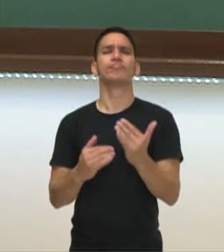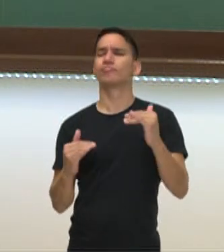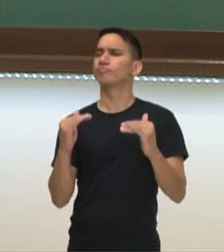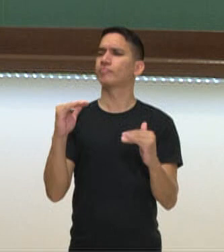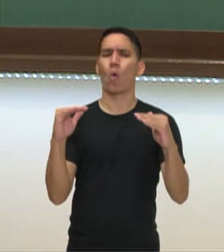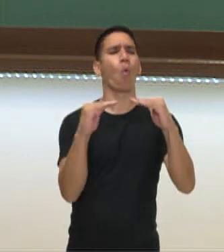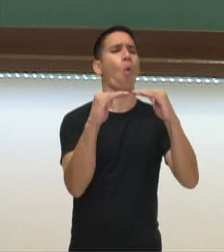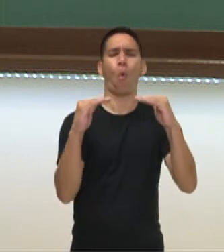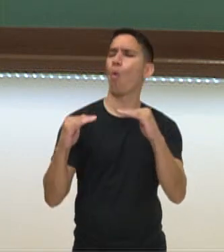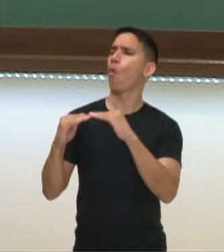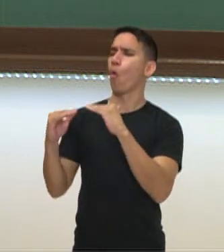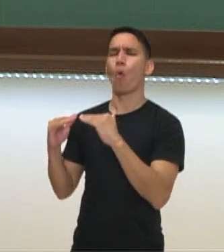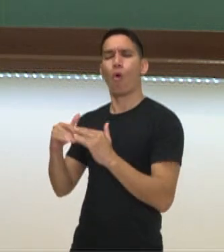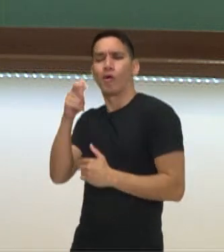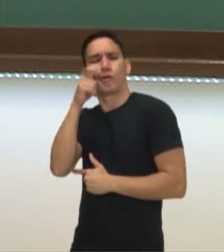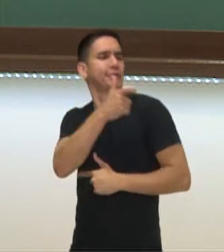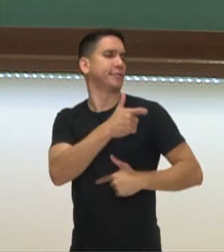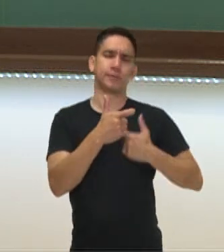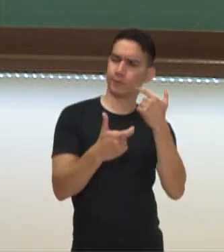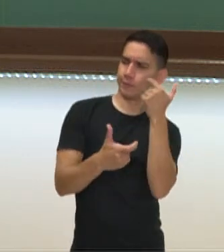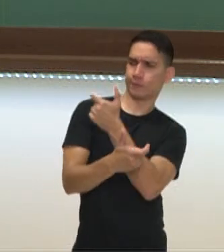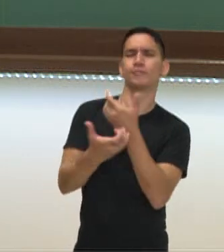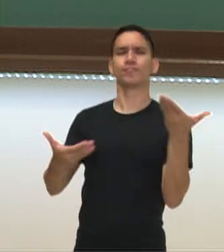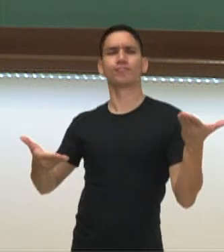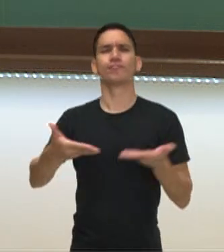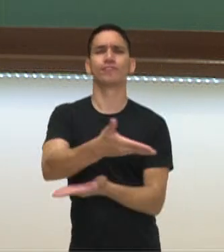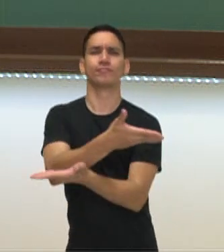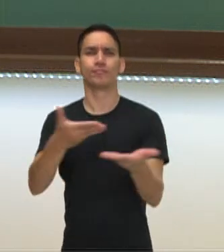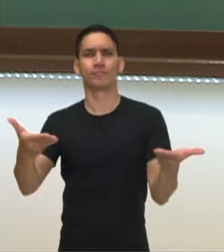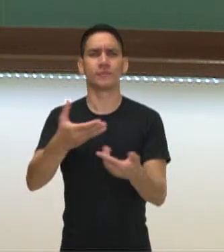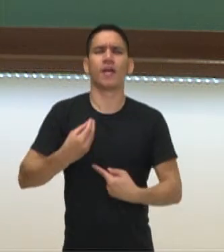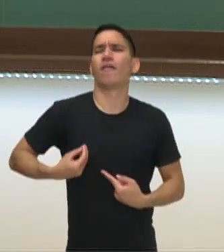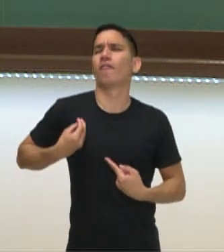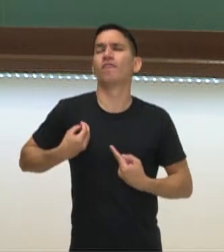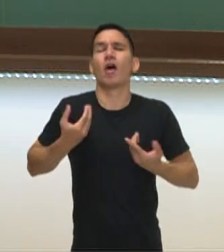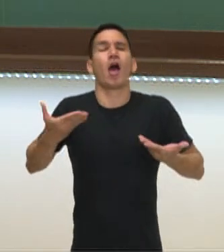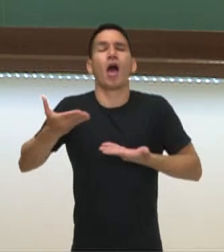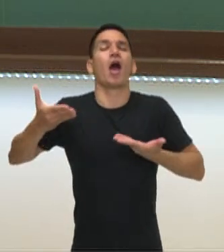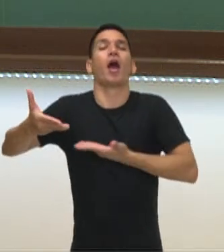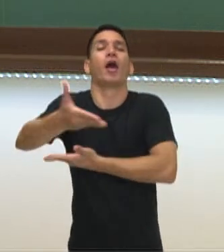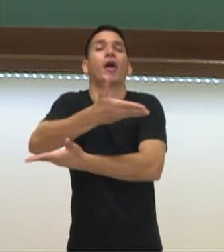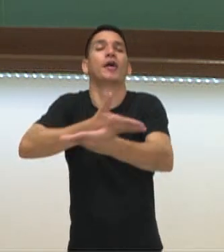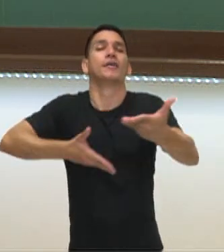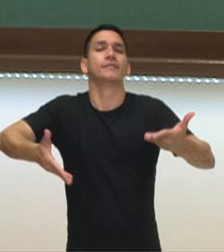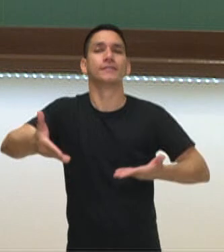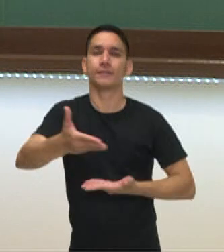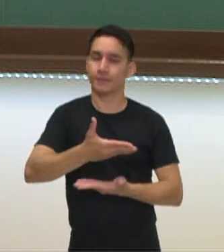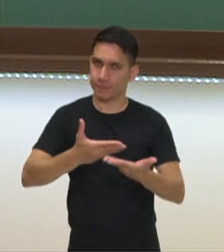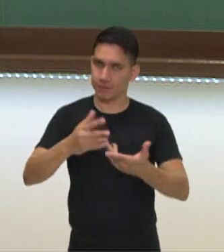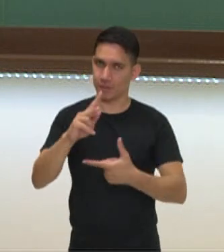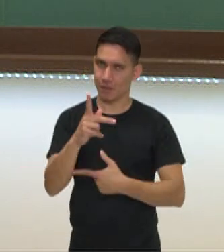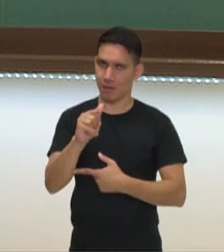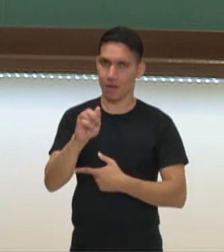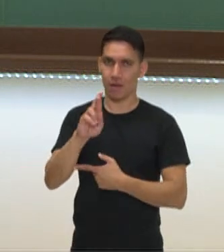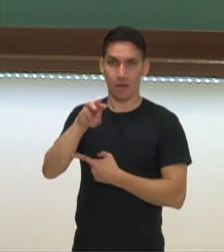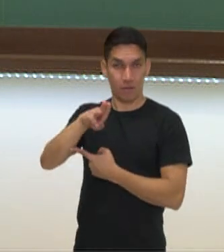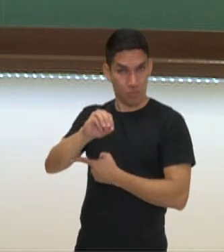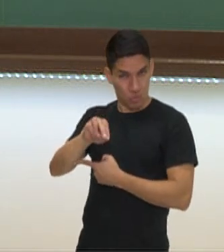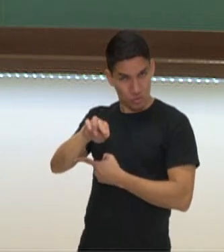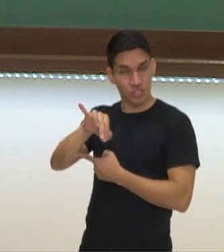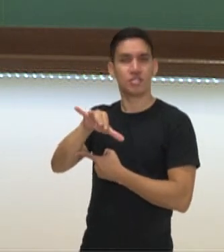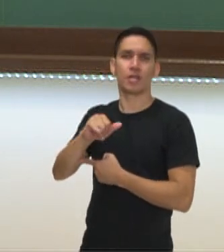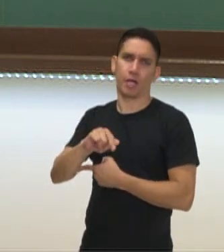equilibrando seus interesses para se ter uma convivência harmônica. Essa palavra harmonia também aparece bastante na teoria